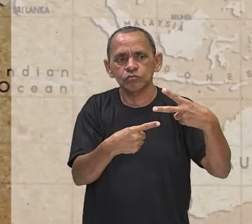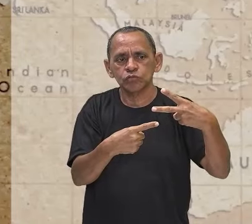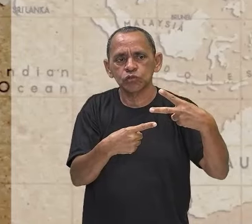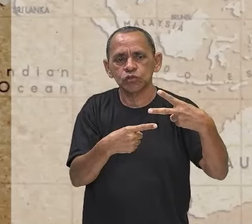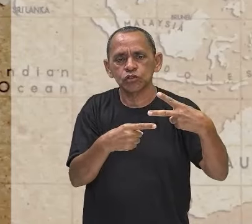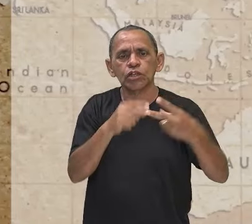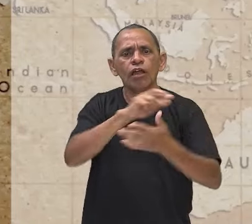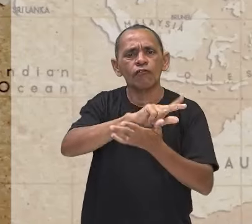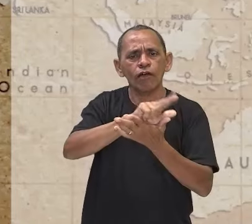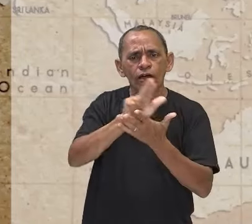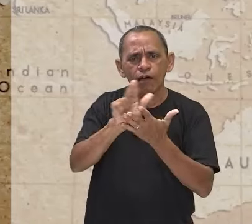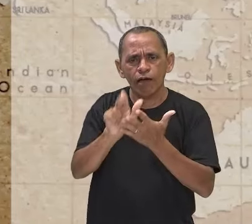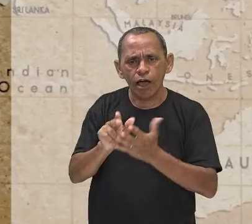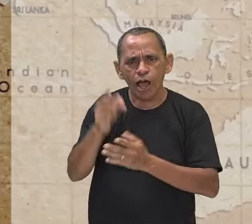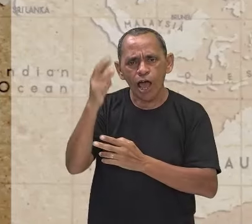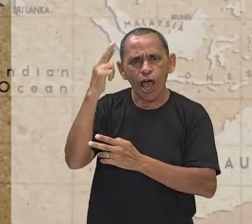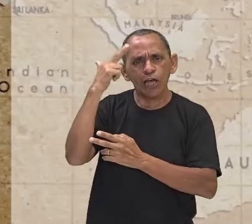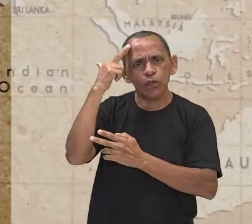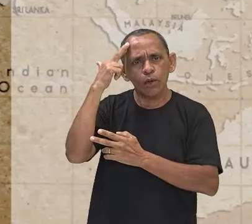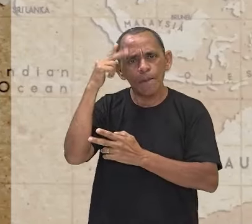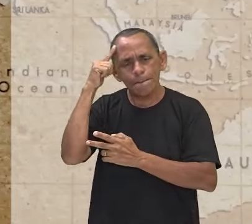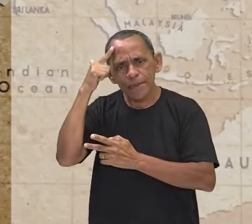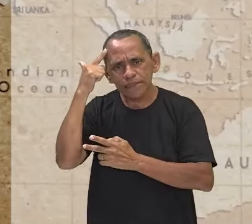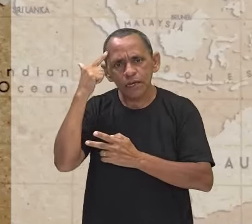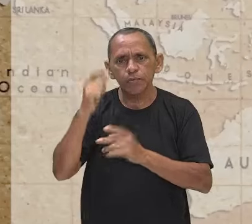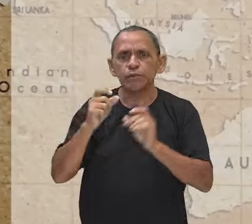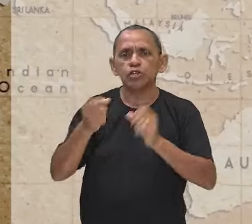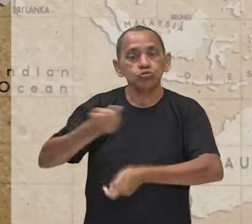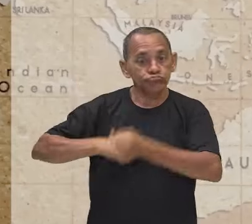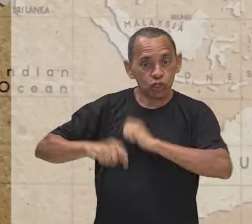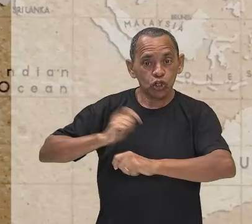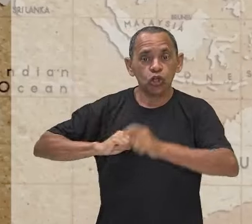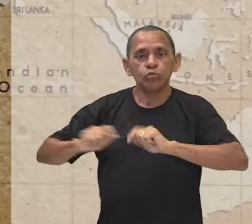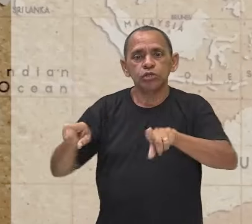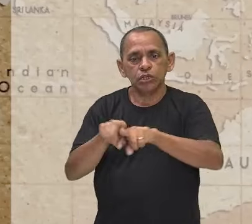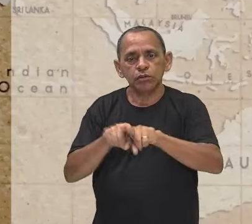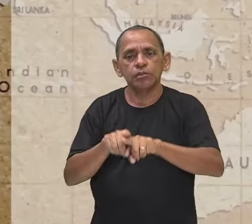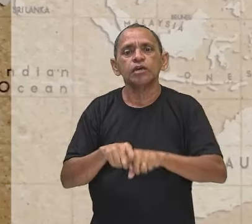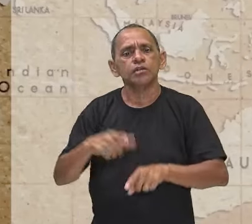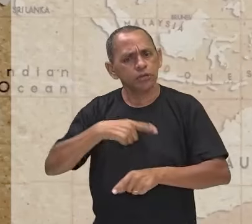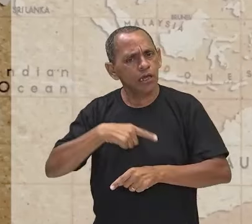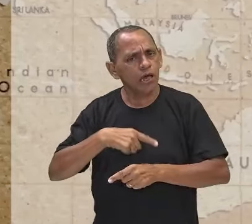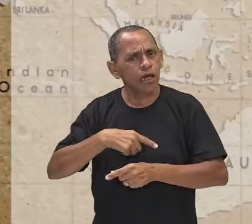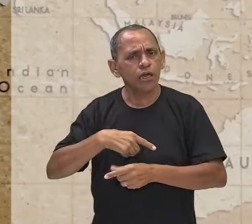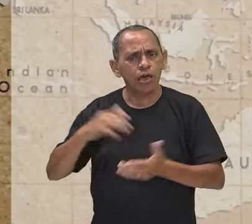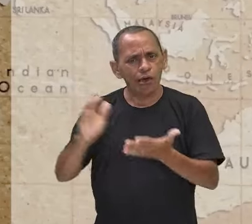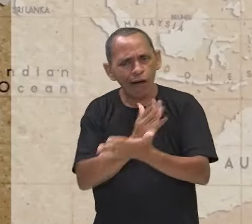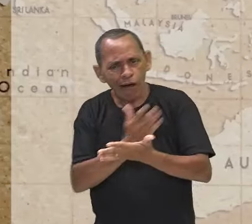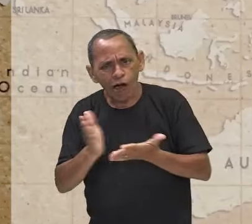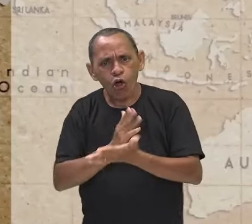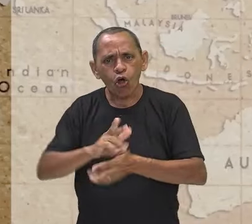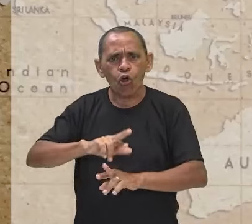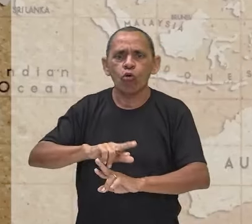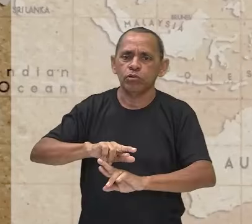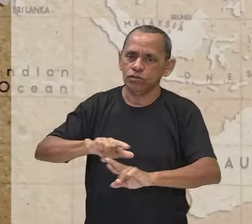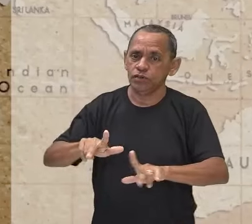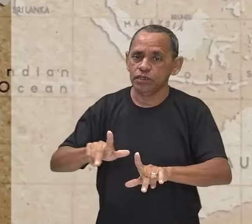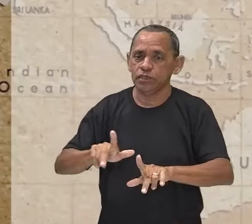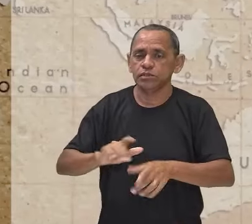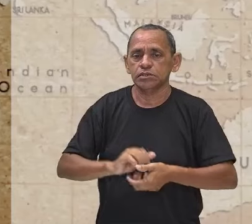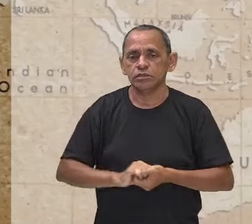de pensamentos econômicos. Claro que elas vão ter algumas divergências, como por exemplo, o socialismo. Nós vamos